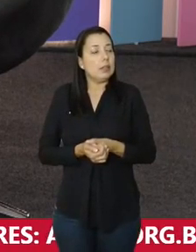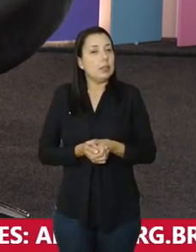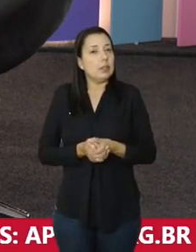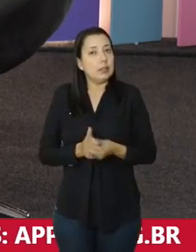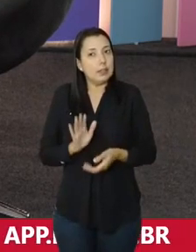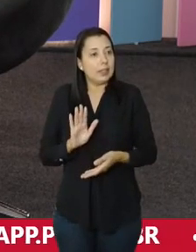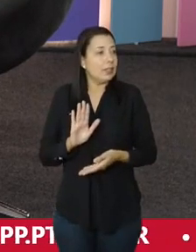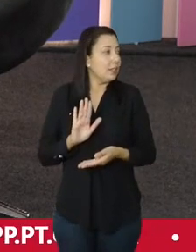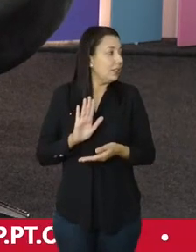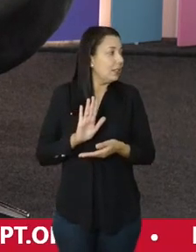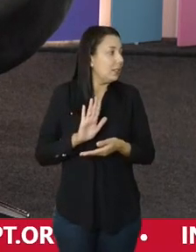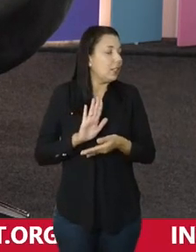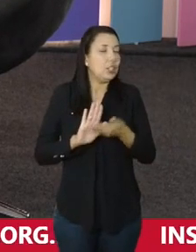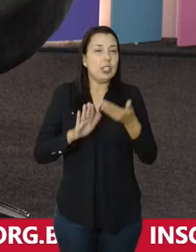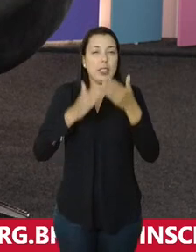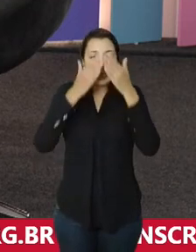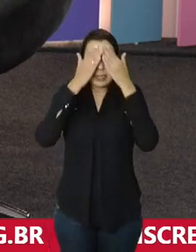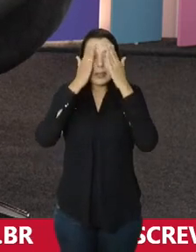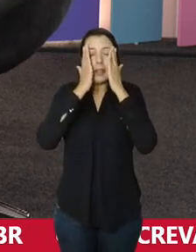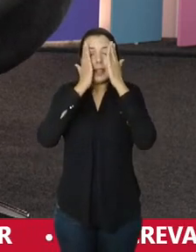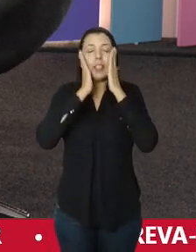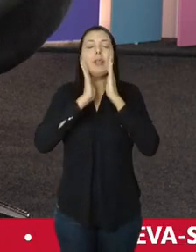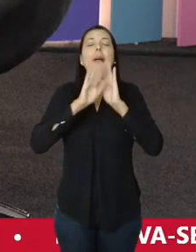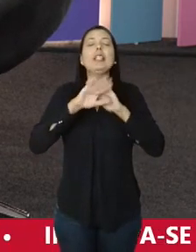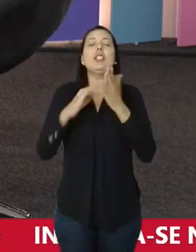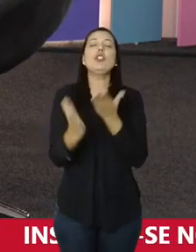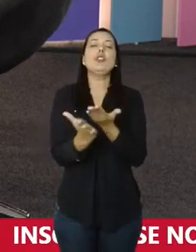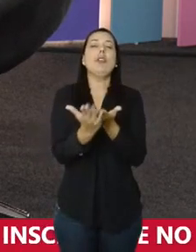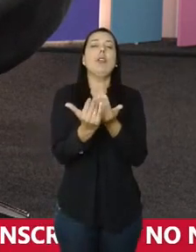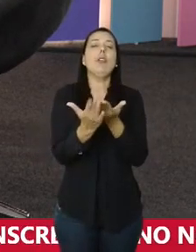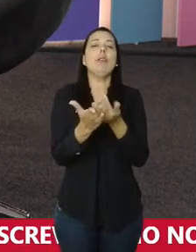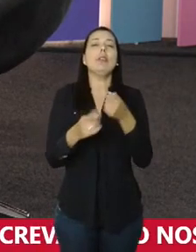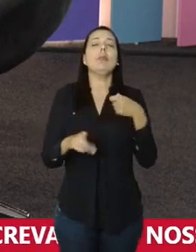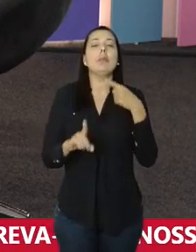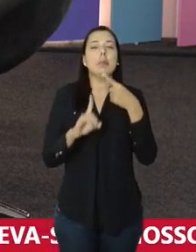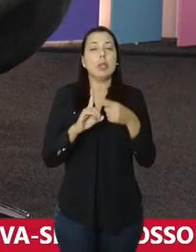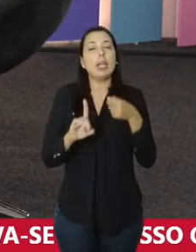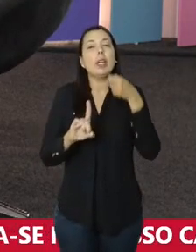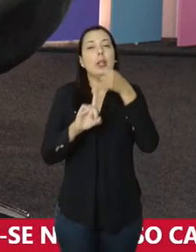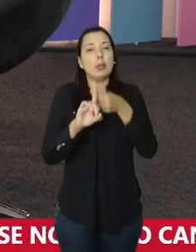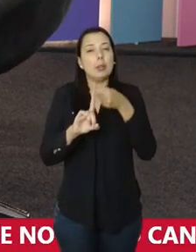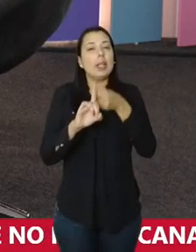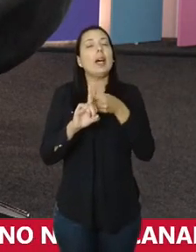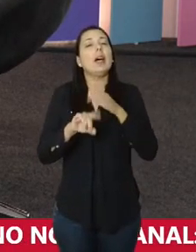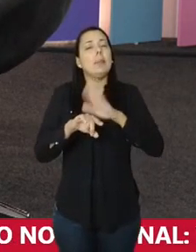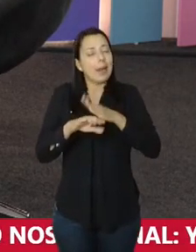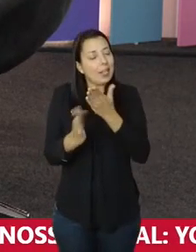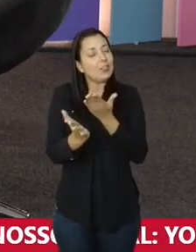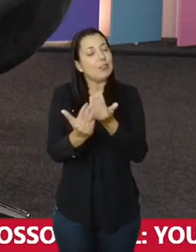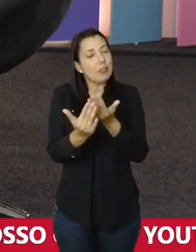que a idade nos põe, porque lutar nos torna mais jovens,